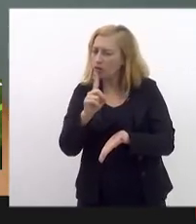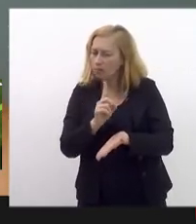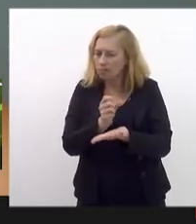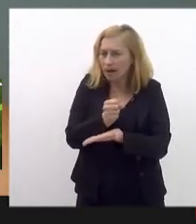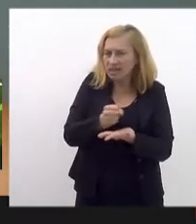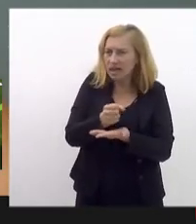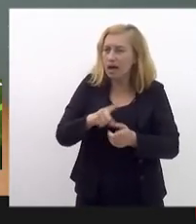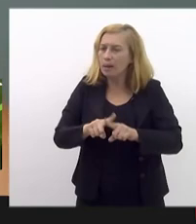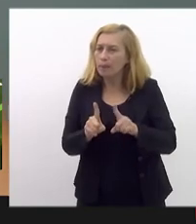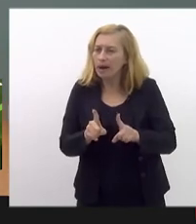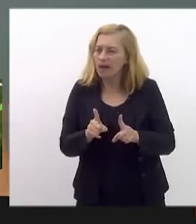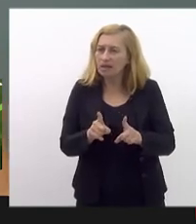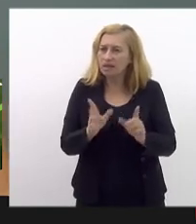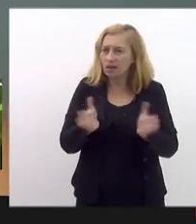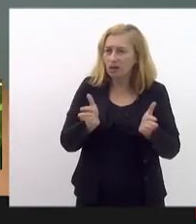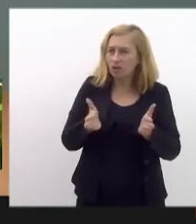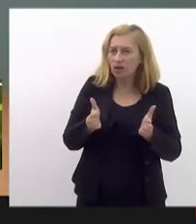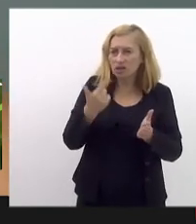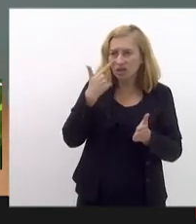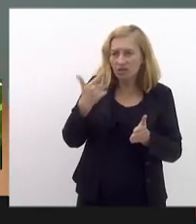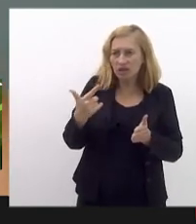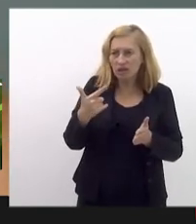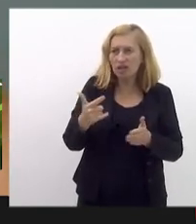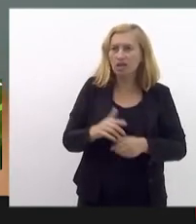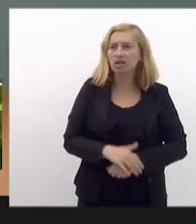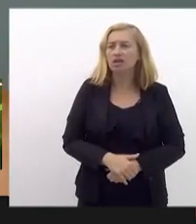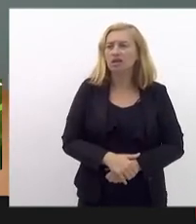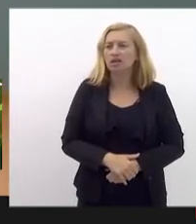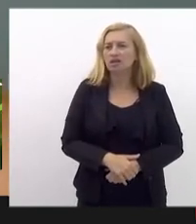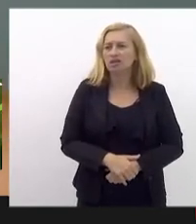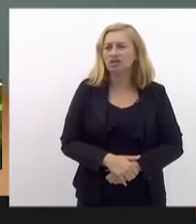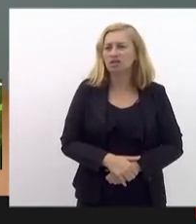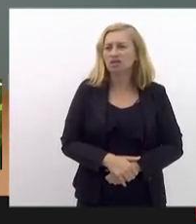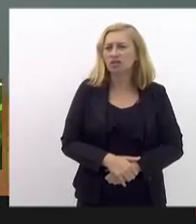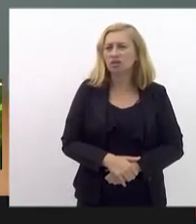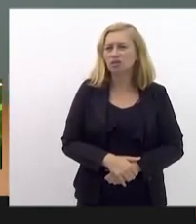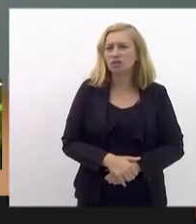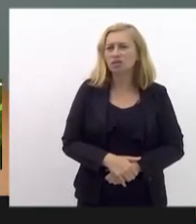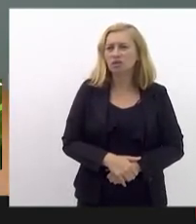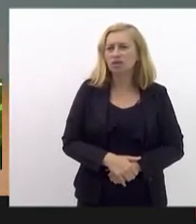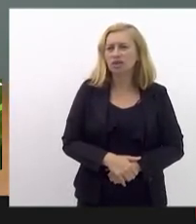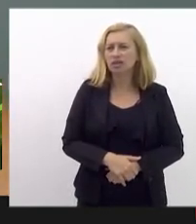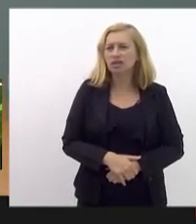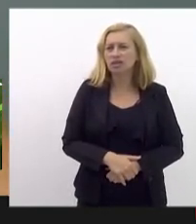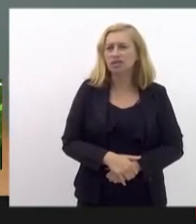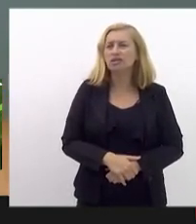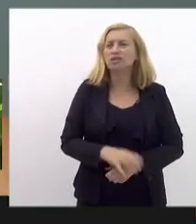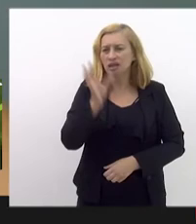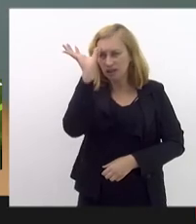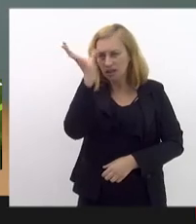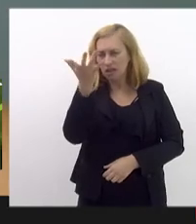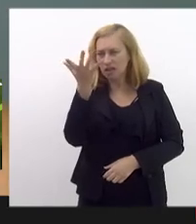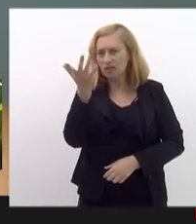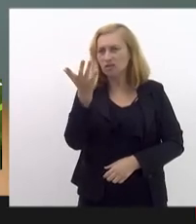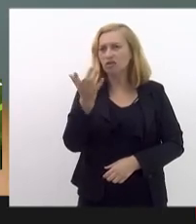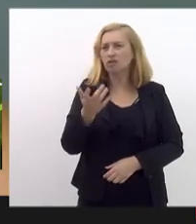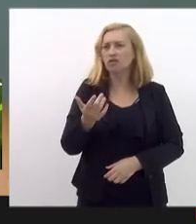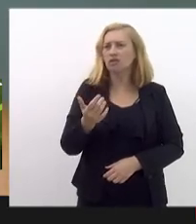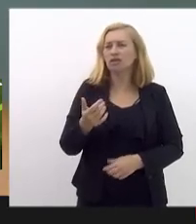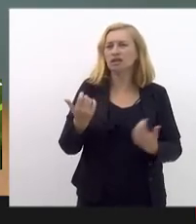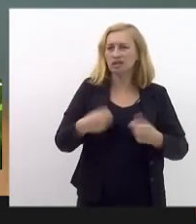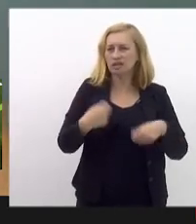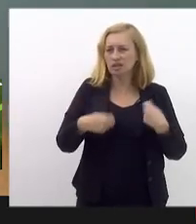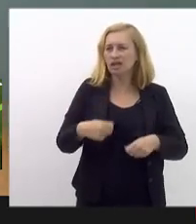mas básicas, e agora com a vacina a gente viu que básicas também, e entender que isso resolve demandas né, da